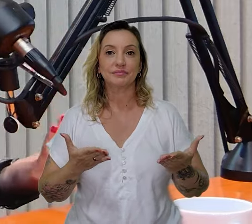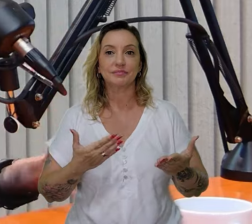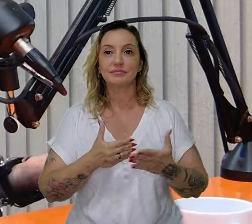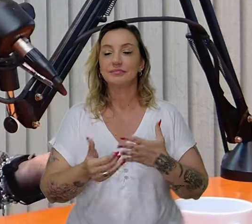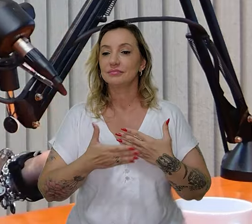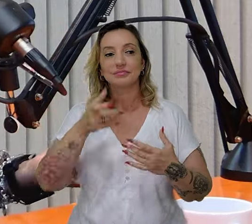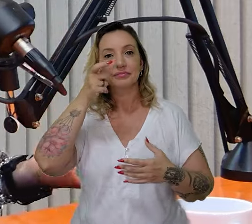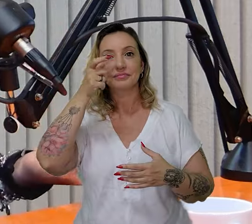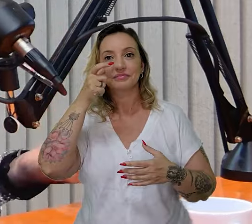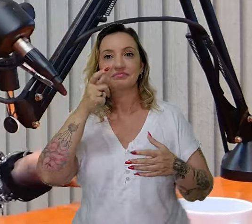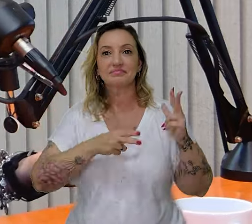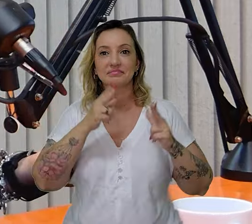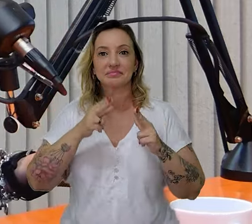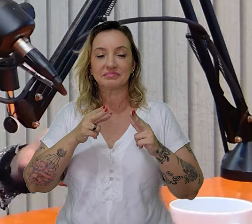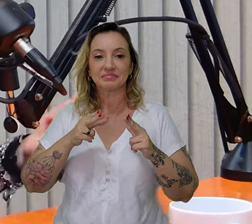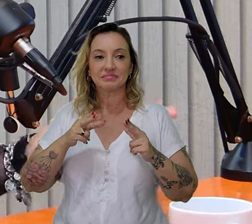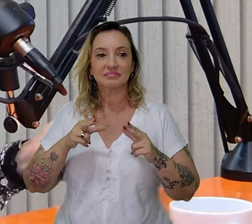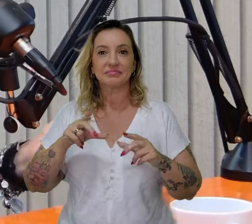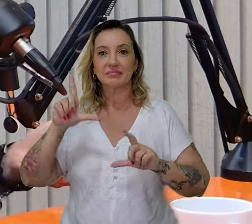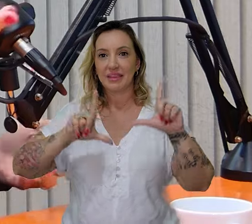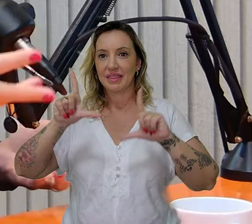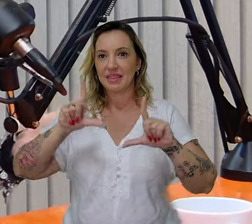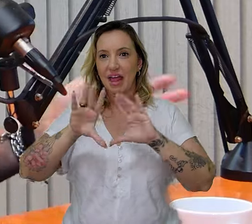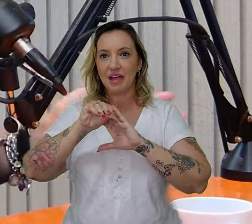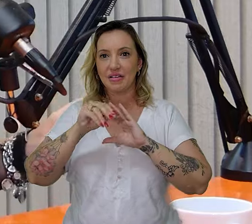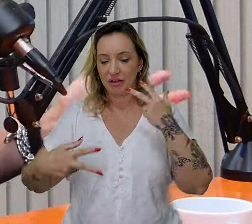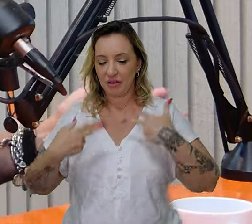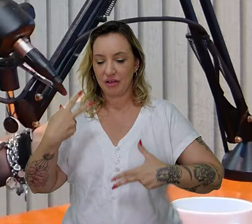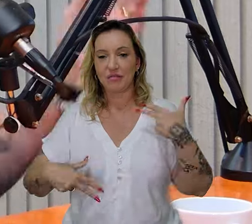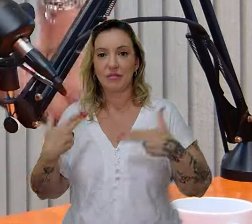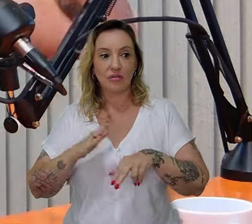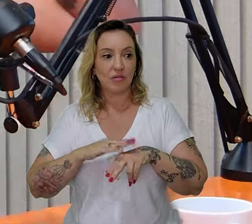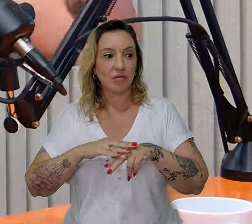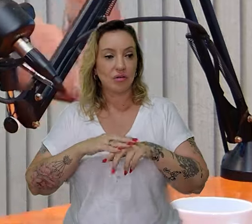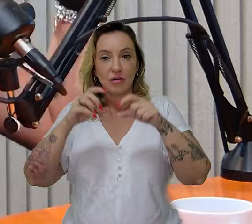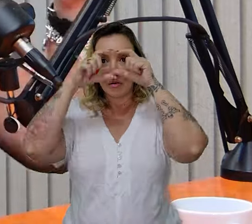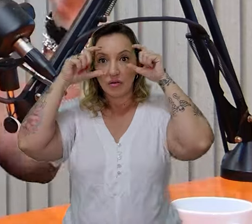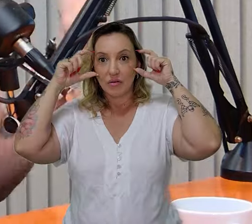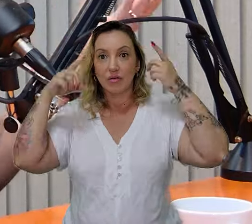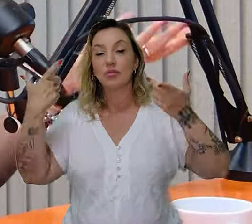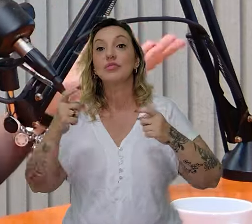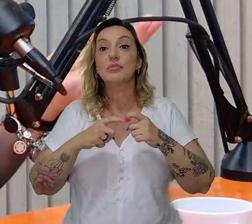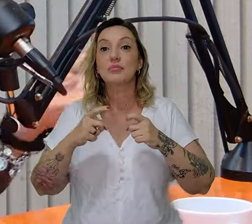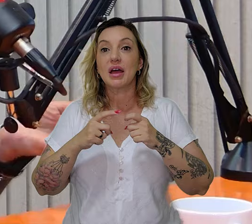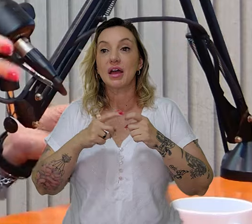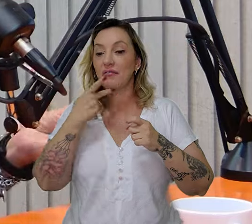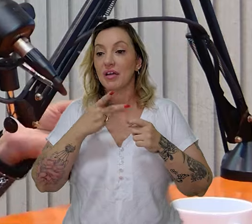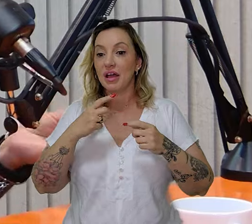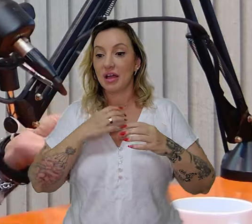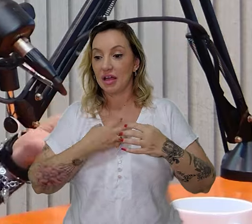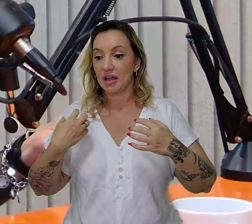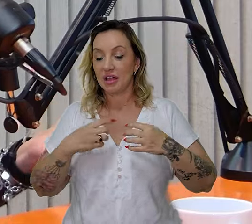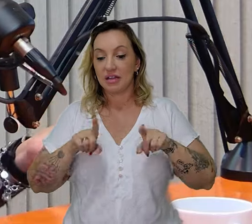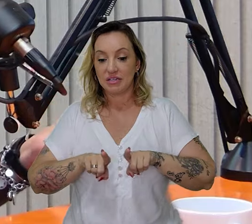qualquer assiste qualquer Episódio de Fantástico você vai ver cirurgia sendo feita com óculos de outro dia tinha um médico falando lá da separação